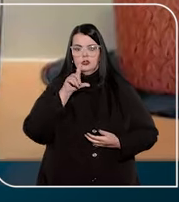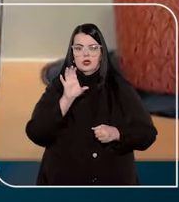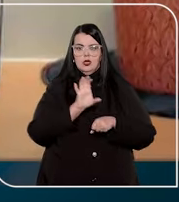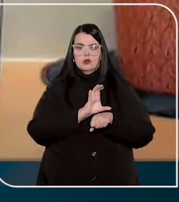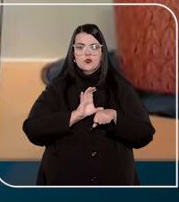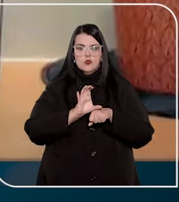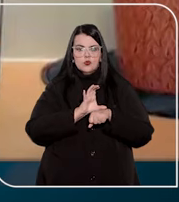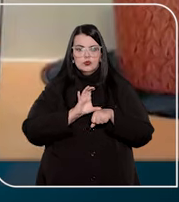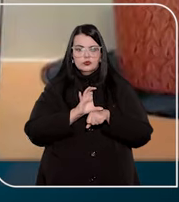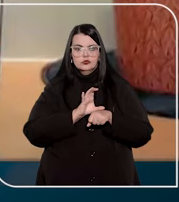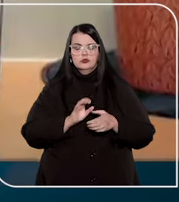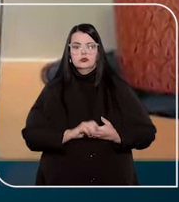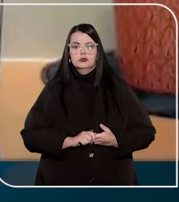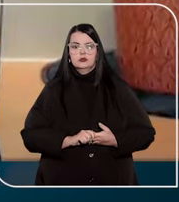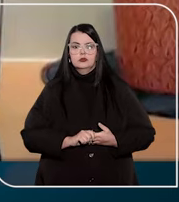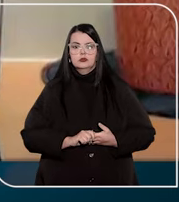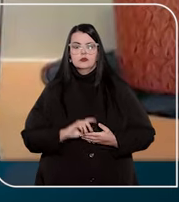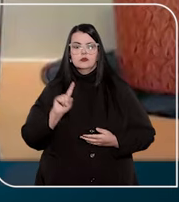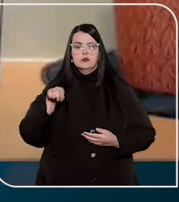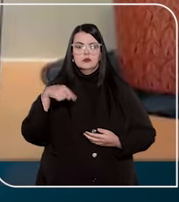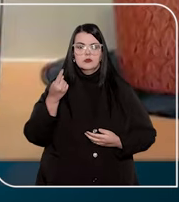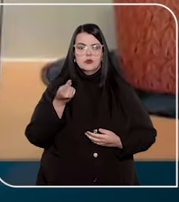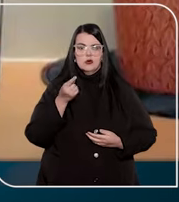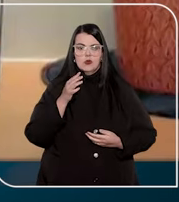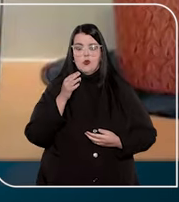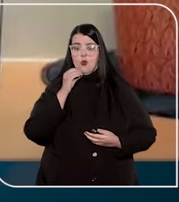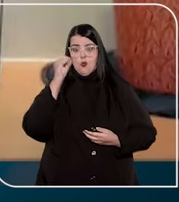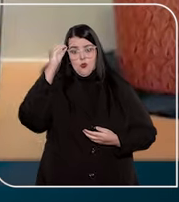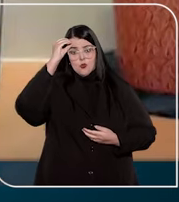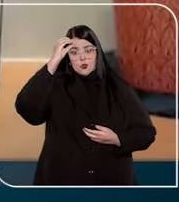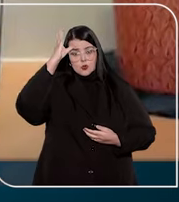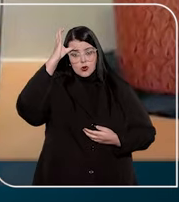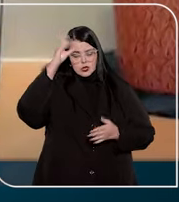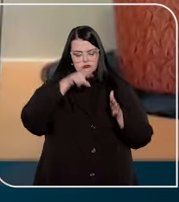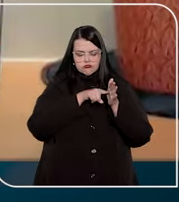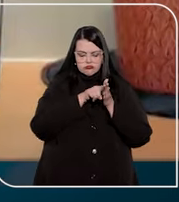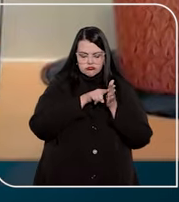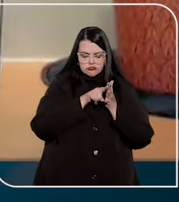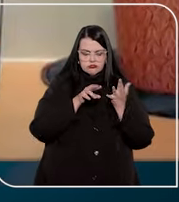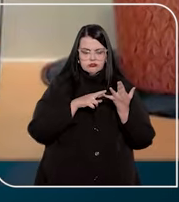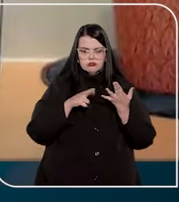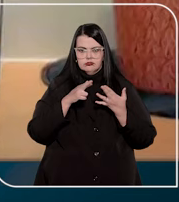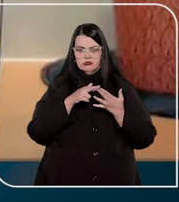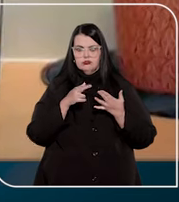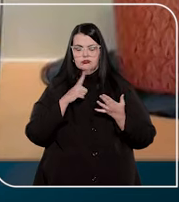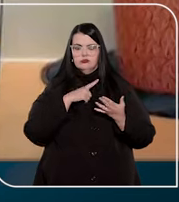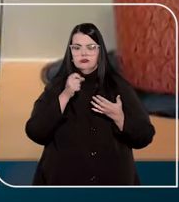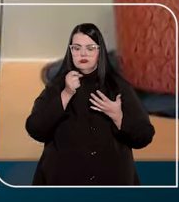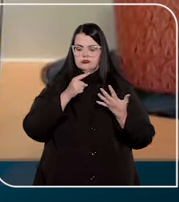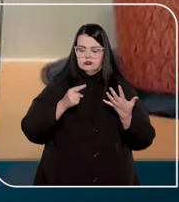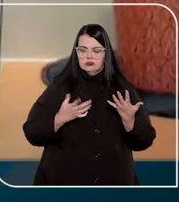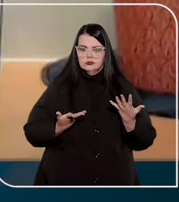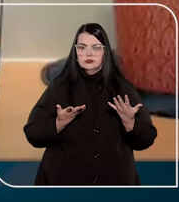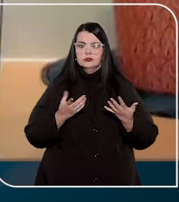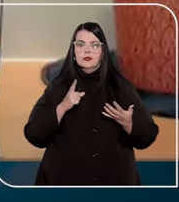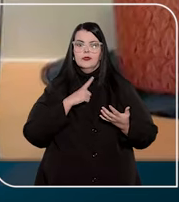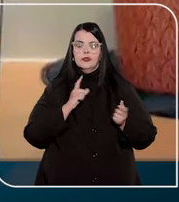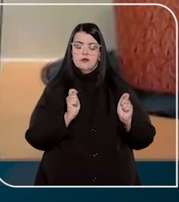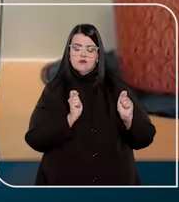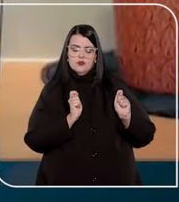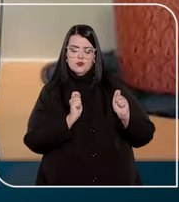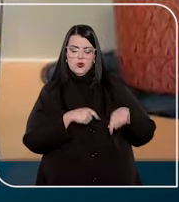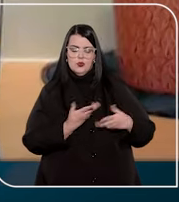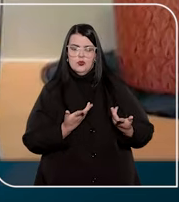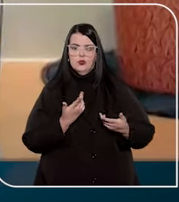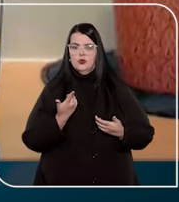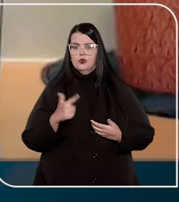Constituição para o conhecimento e a apreciação desses recursos. A gente pode citar o pré-questionamento, a impossibilidade